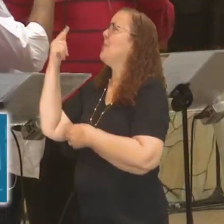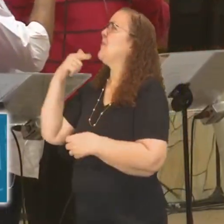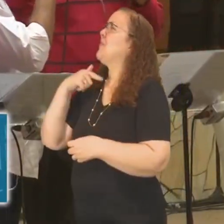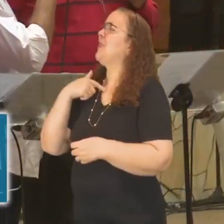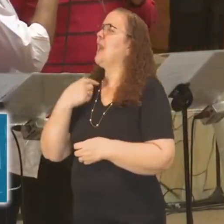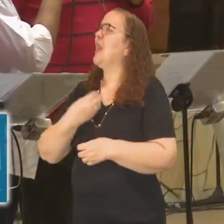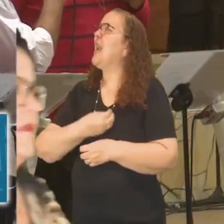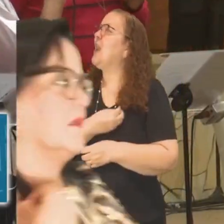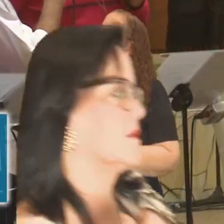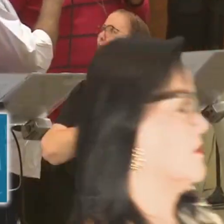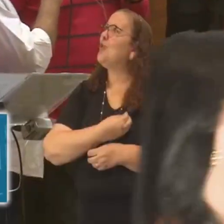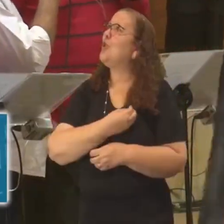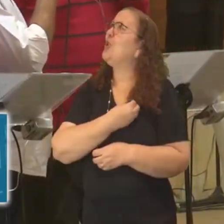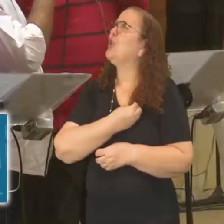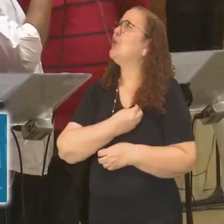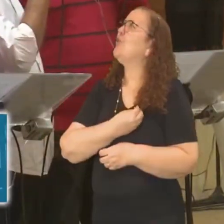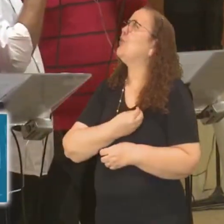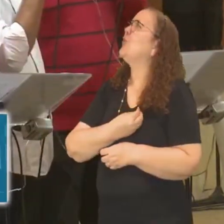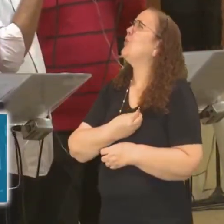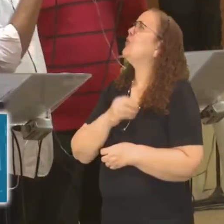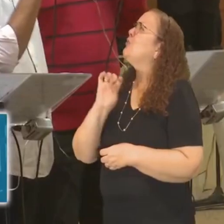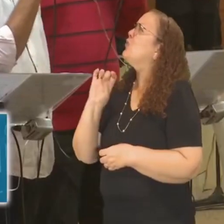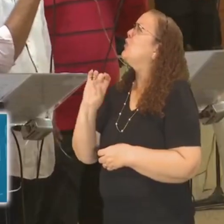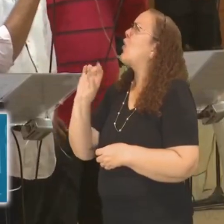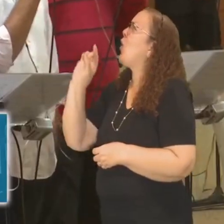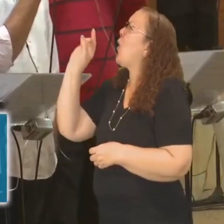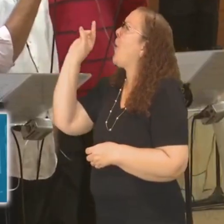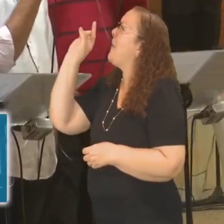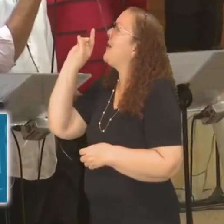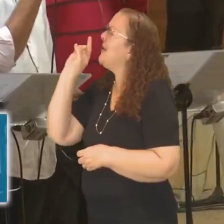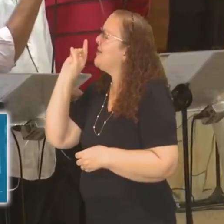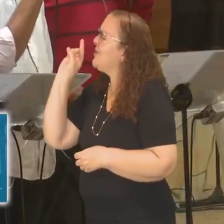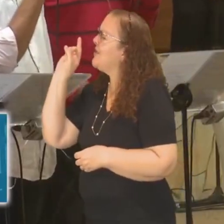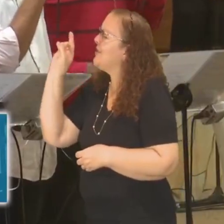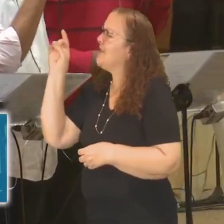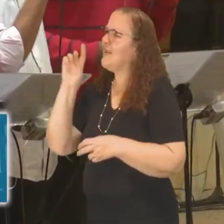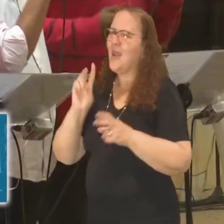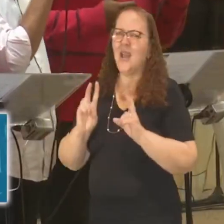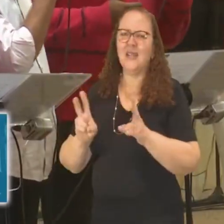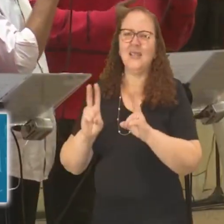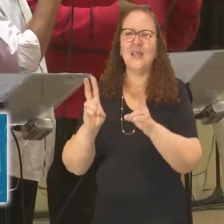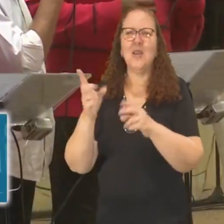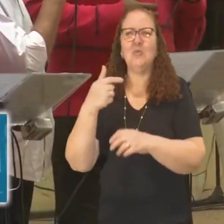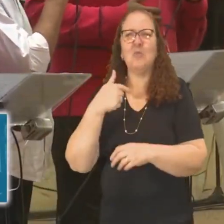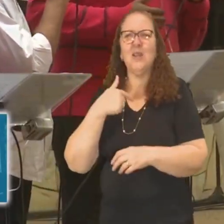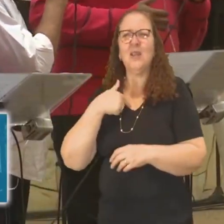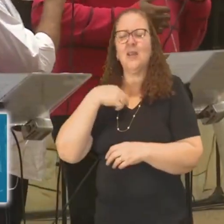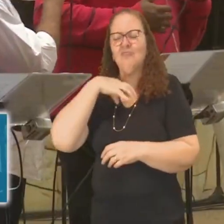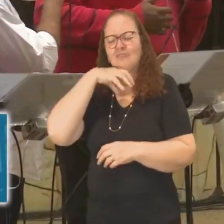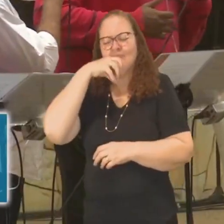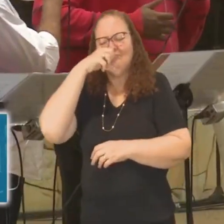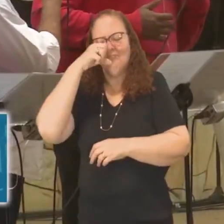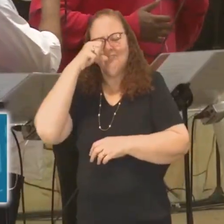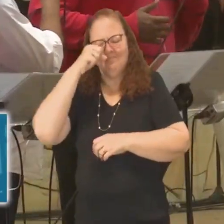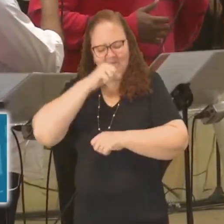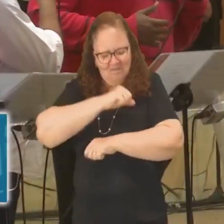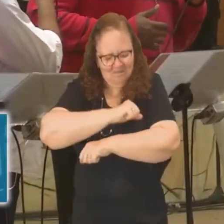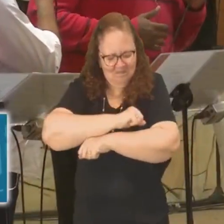alma, eu vivo só pra Ti, sempre que